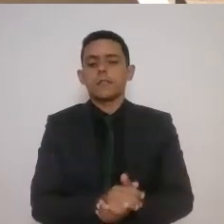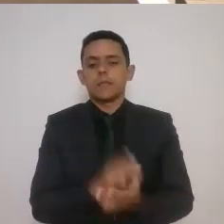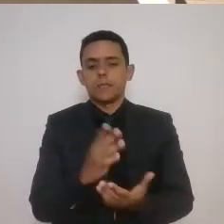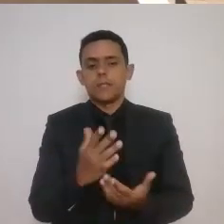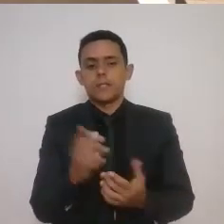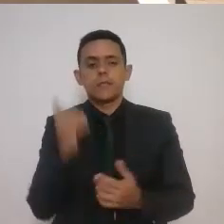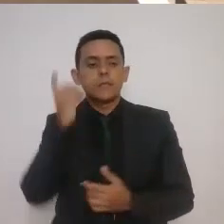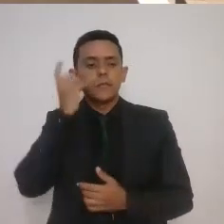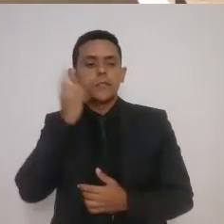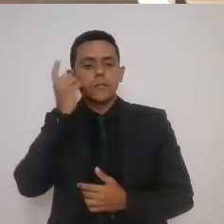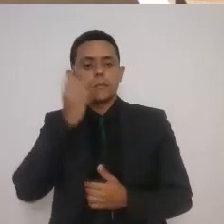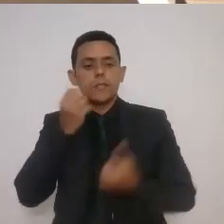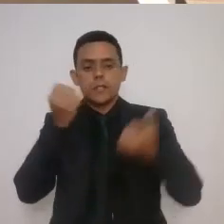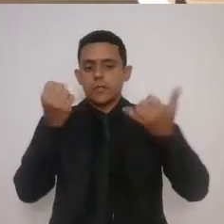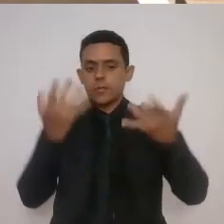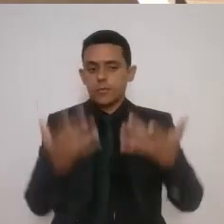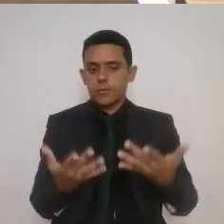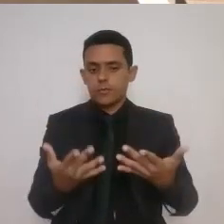fez.